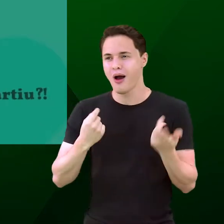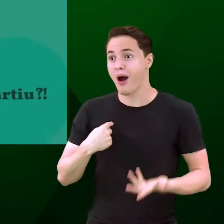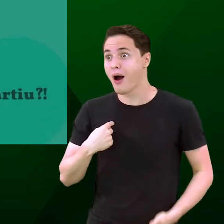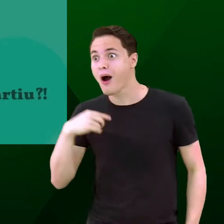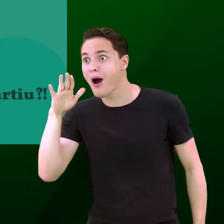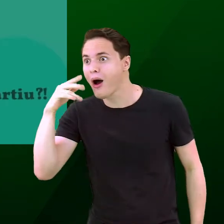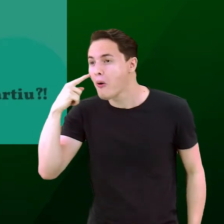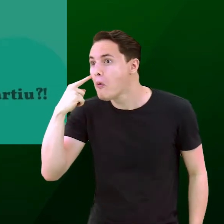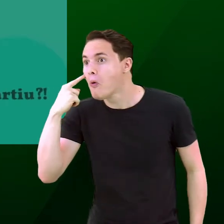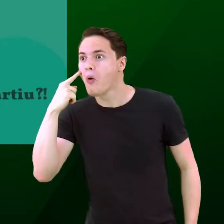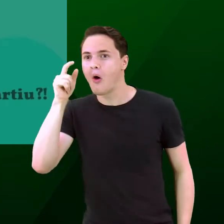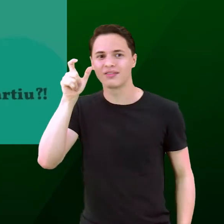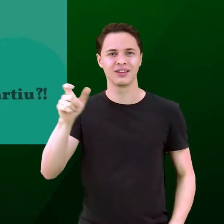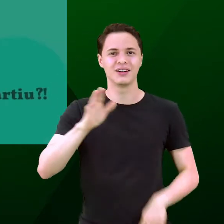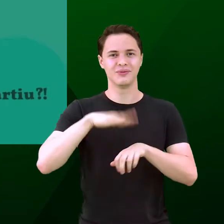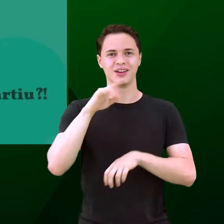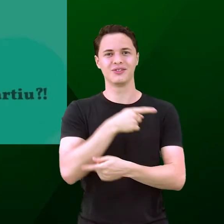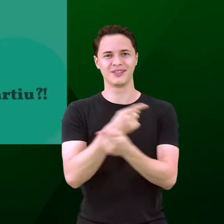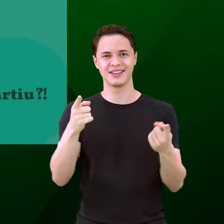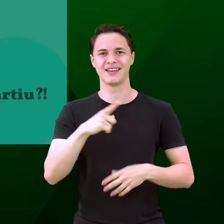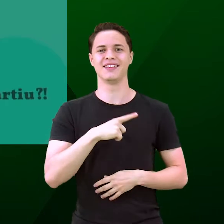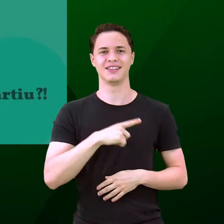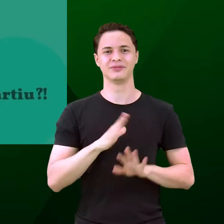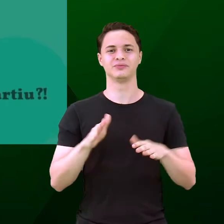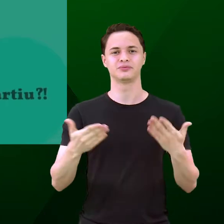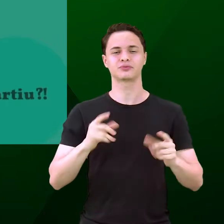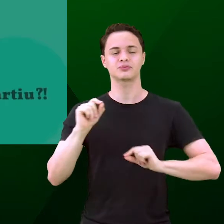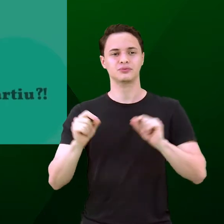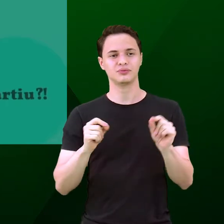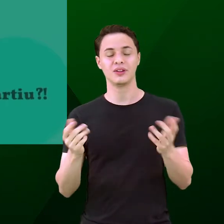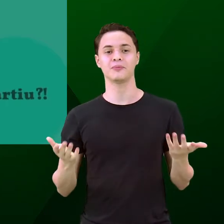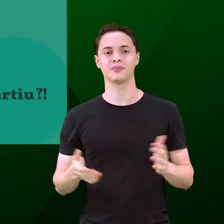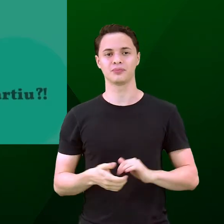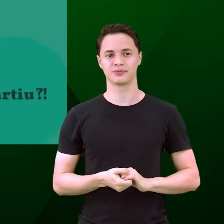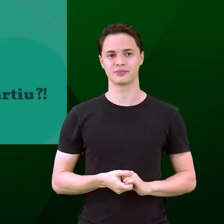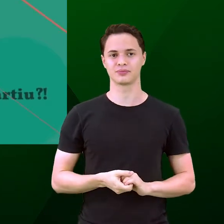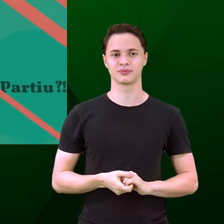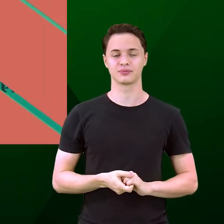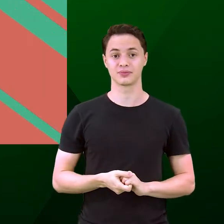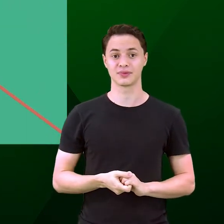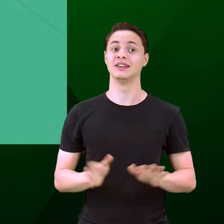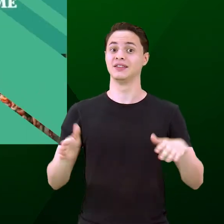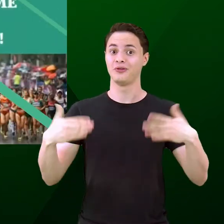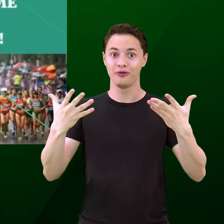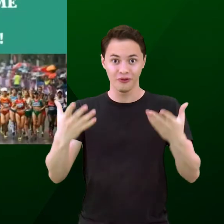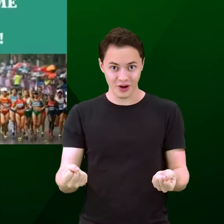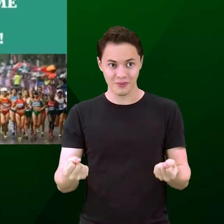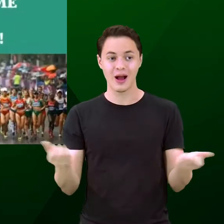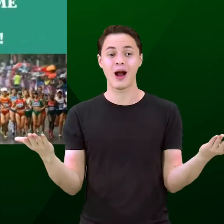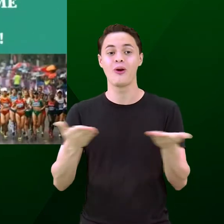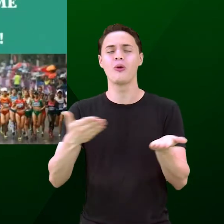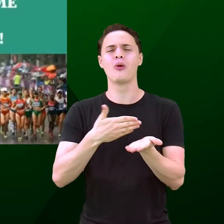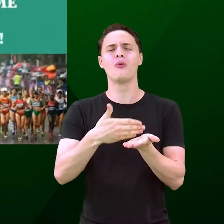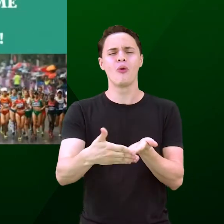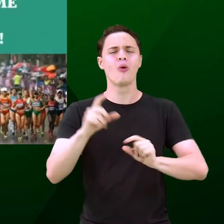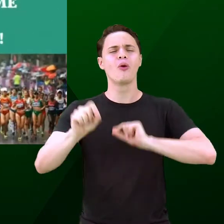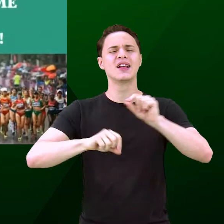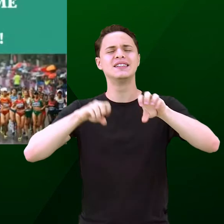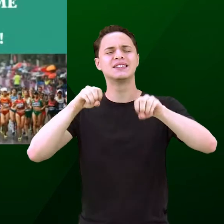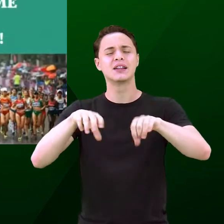pista, por exemplo, que eu vou mostrar aqui para vocês, pista é essa aqui, mas mais adiante eu comento um pouquinho mais, tá? É um local específico para